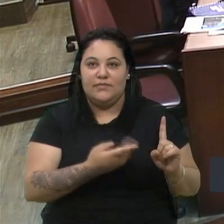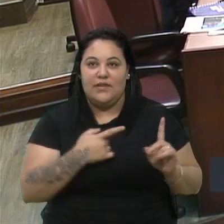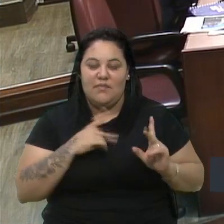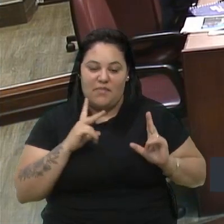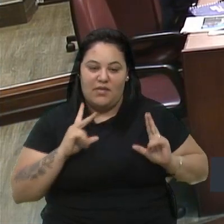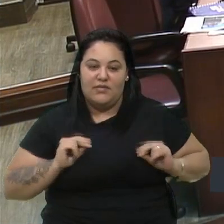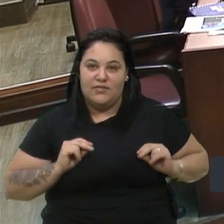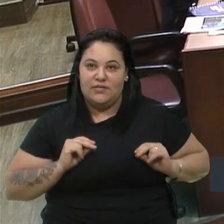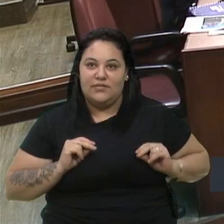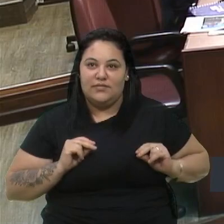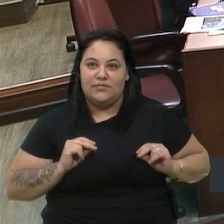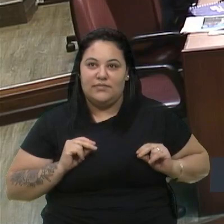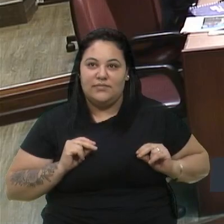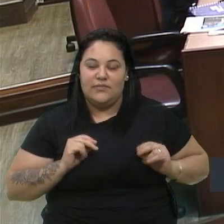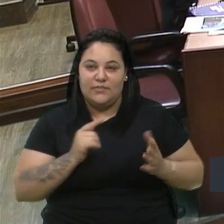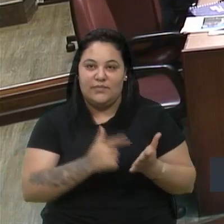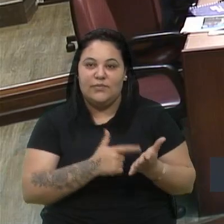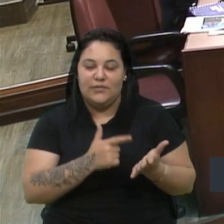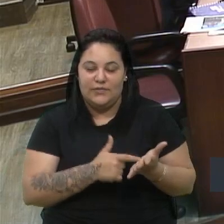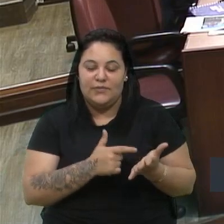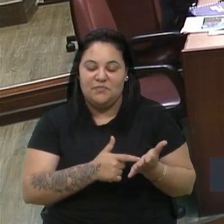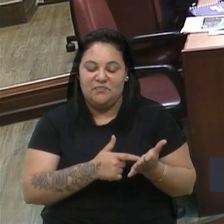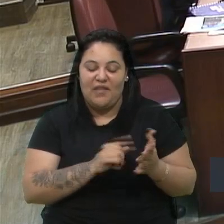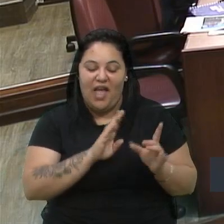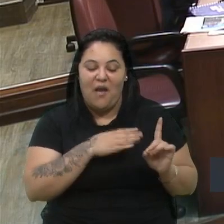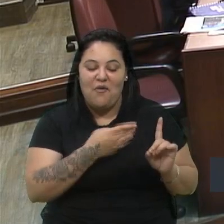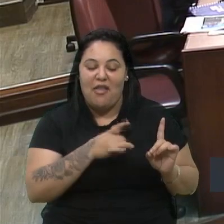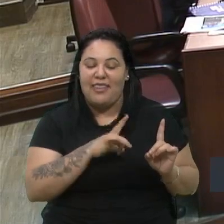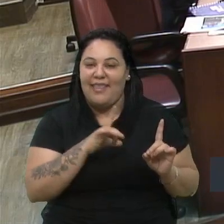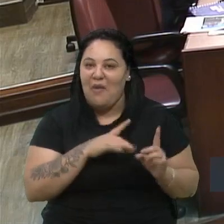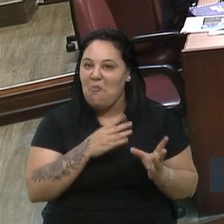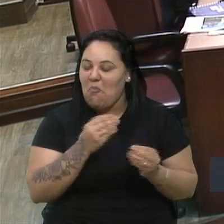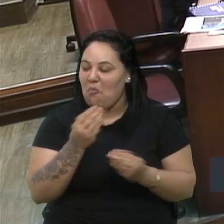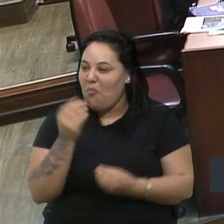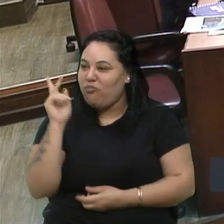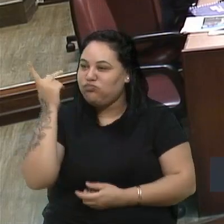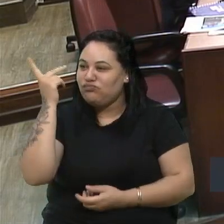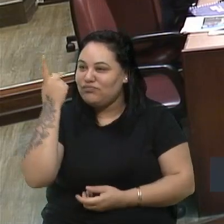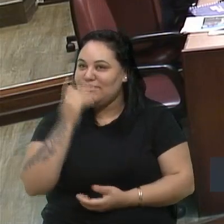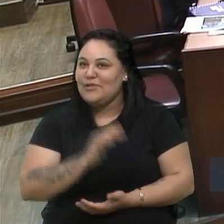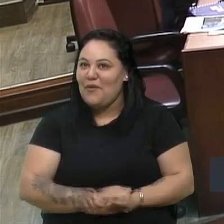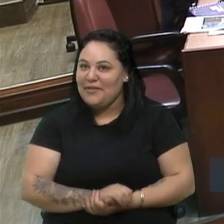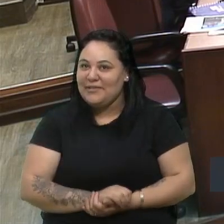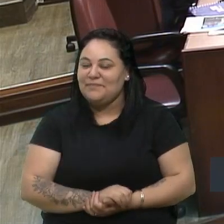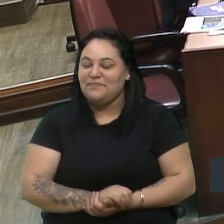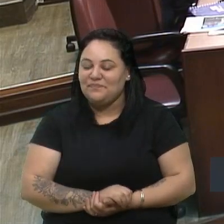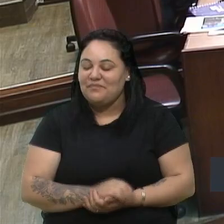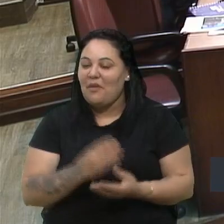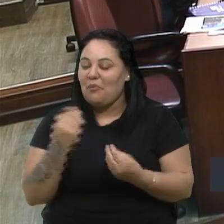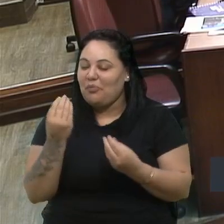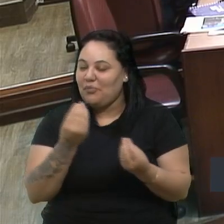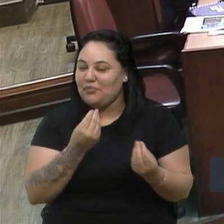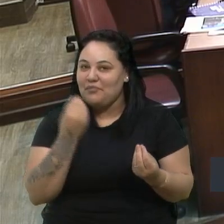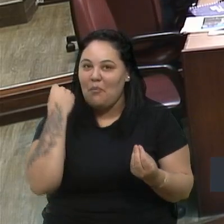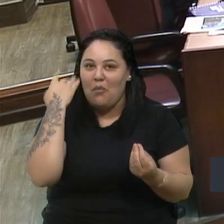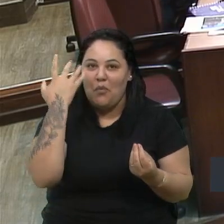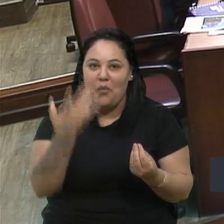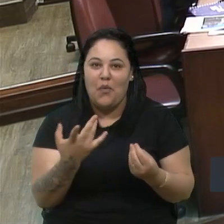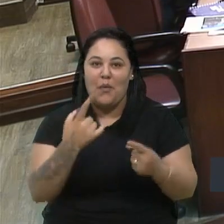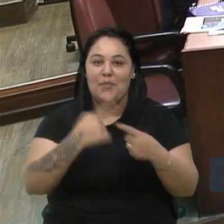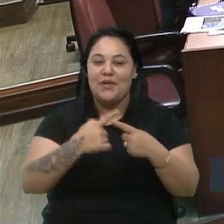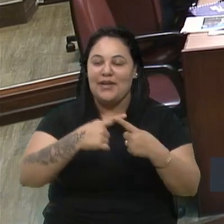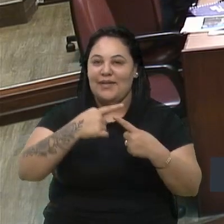livro, inclusive, além dessa homenagem, porque ele tem histórias macabras, entre aspas, né? Porque, por ser uma figura